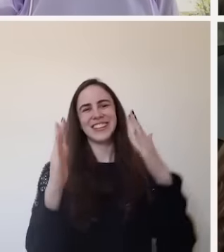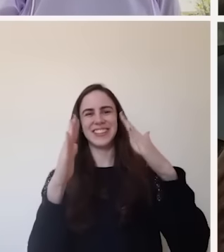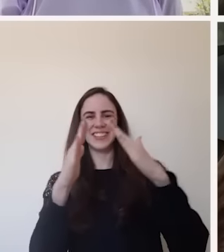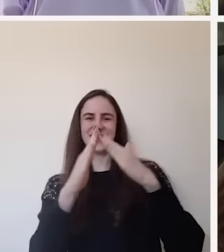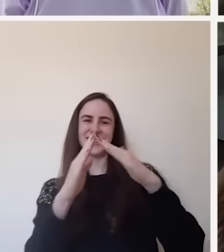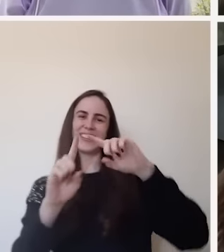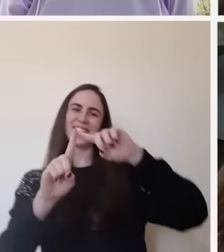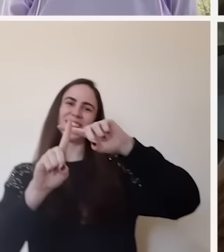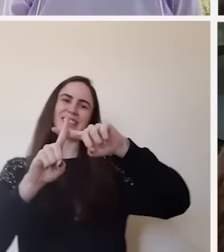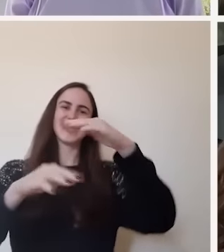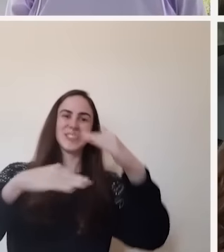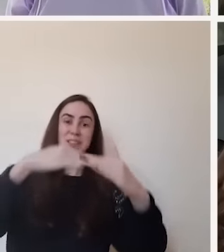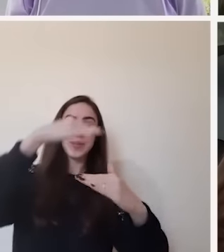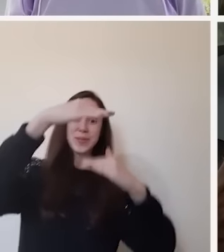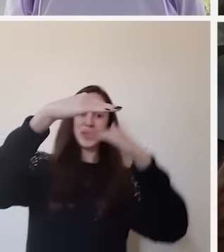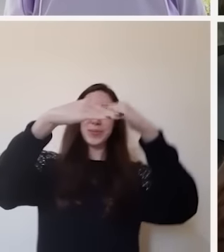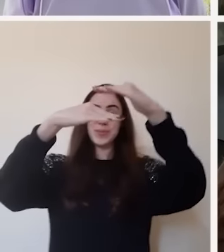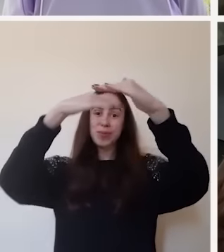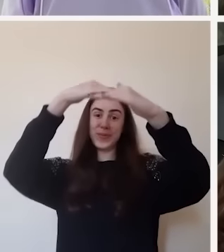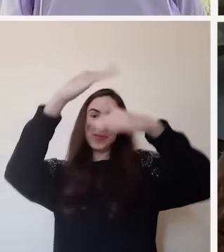como a